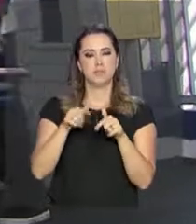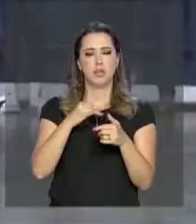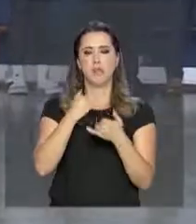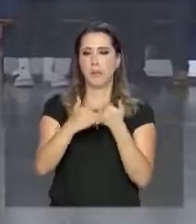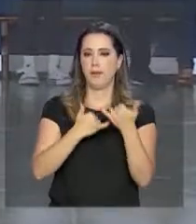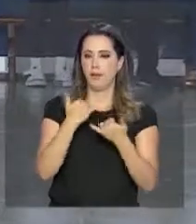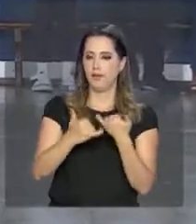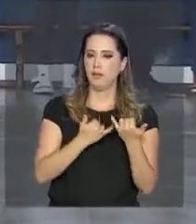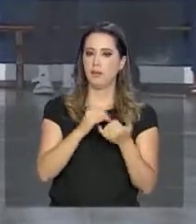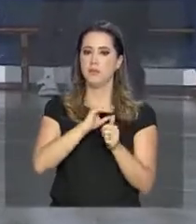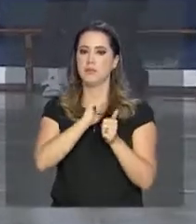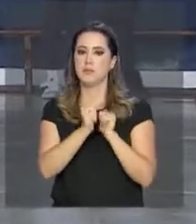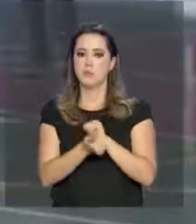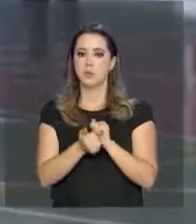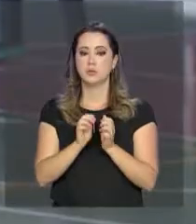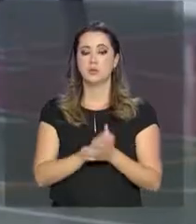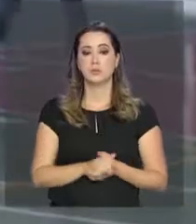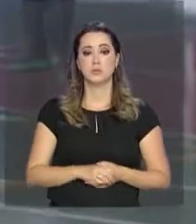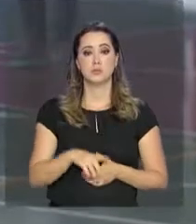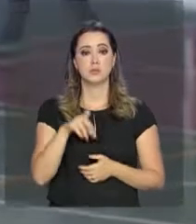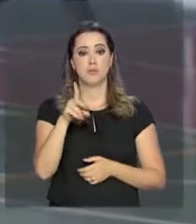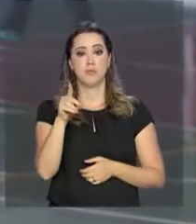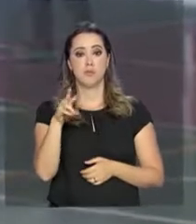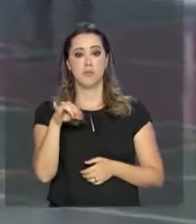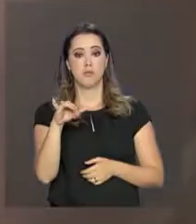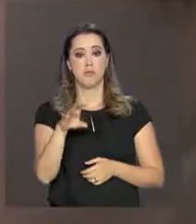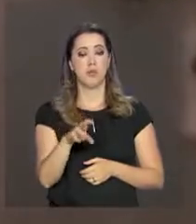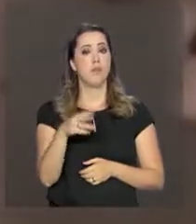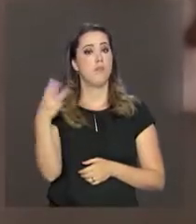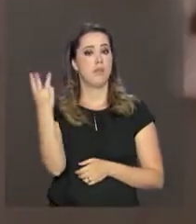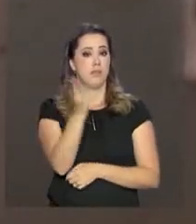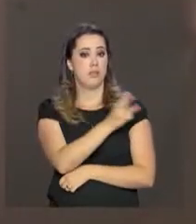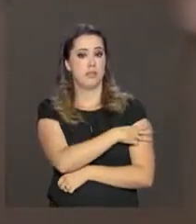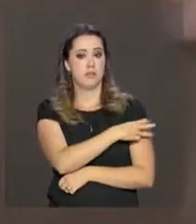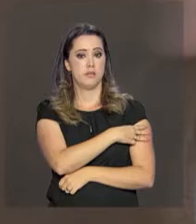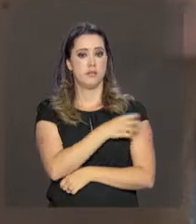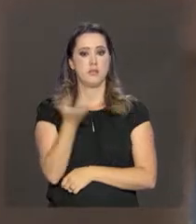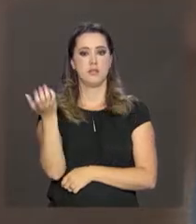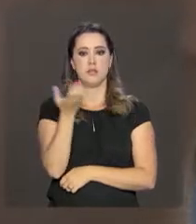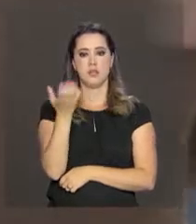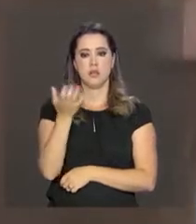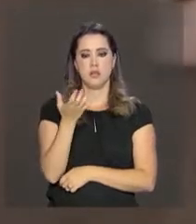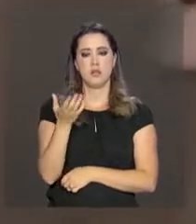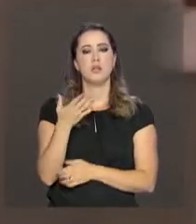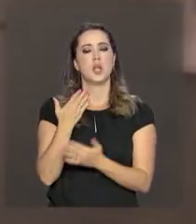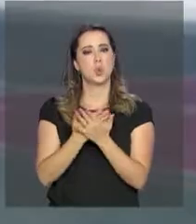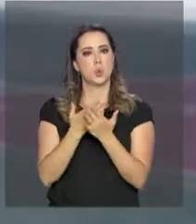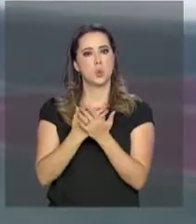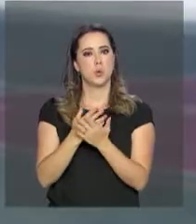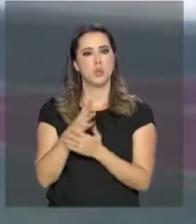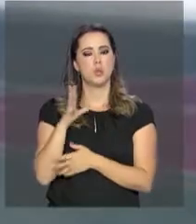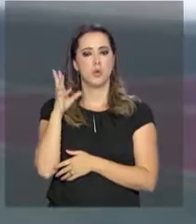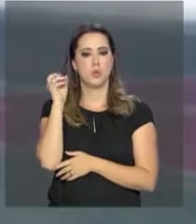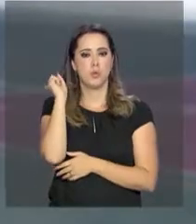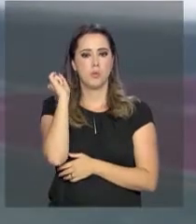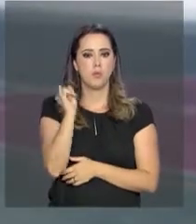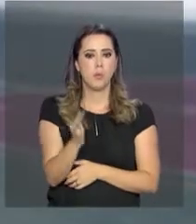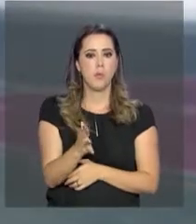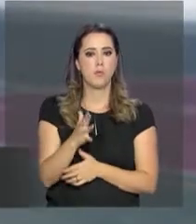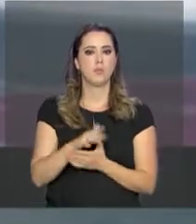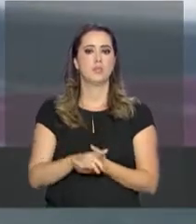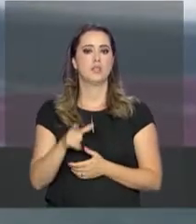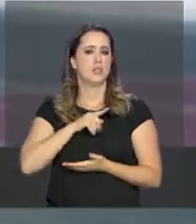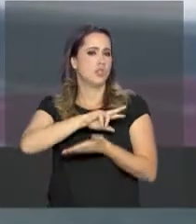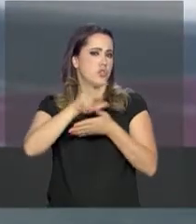e esportes o davi está no terceiro ano e prefere ficar o dia todo na escola empenharem tem várias